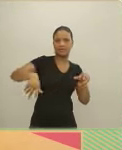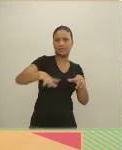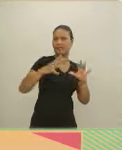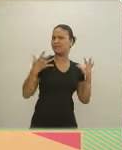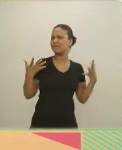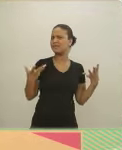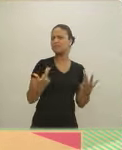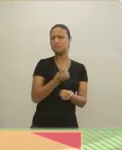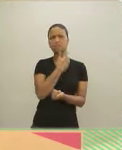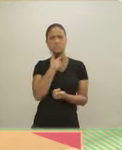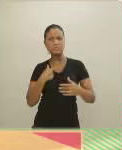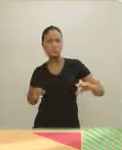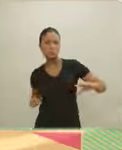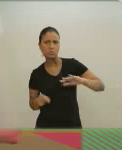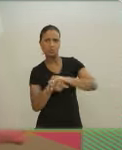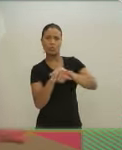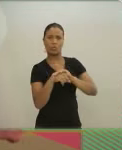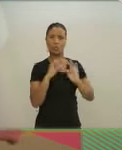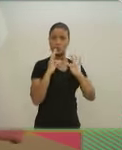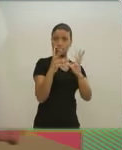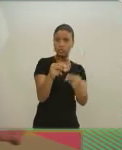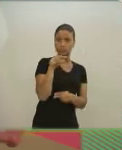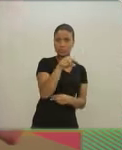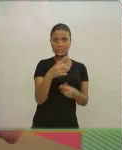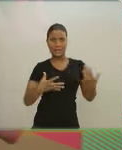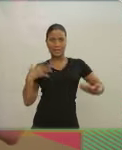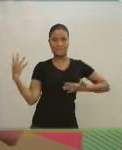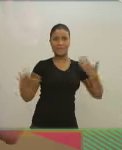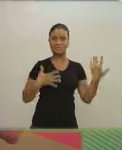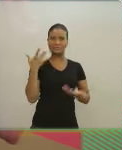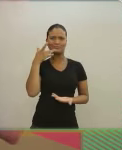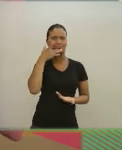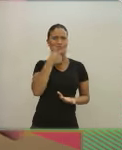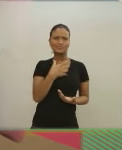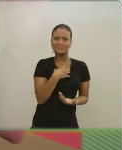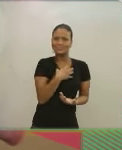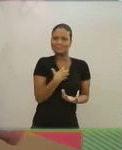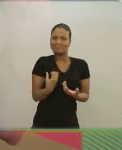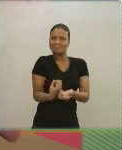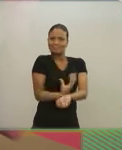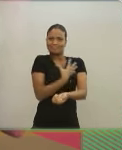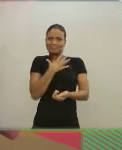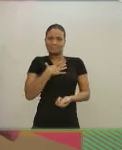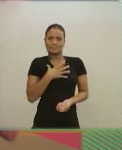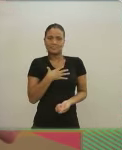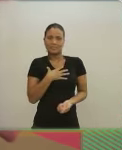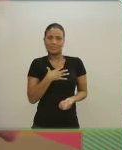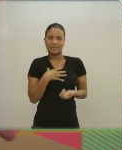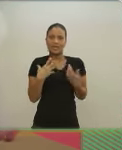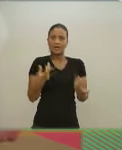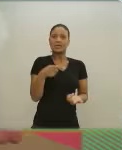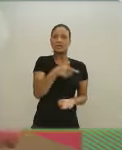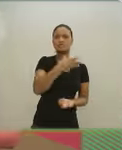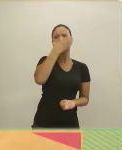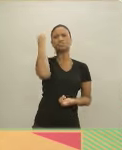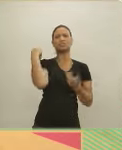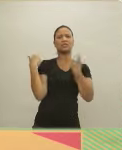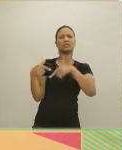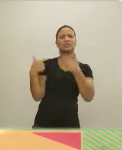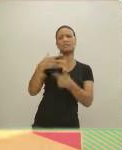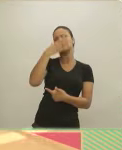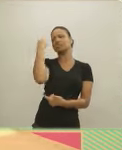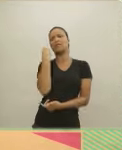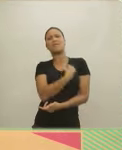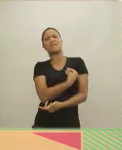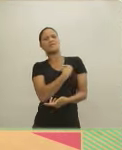empolgação é muito gostosa e é uma espécie de abstração a gente esquece o trabalho esquece a vida e se concentra no jogo e o